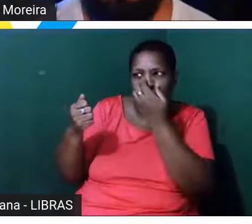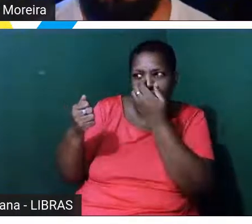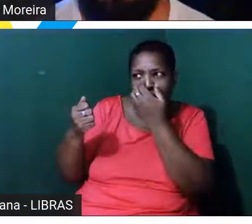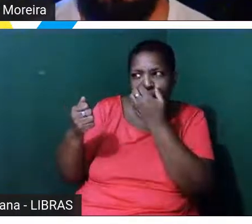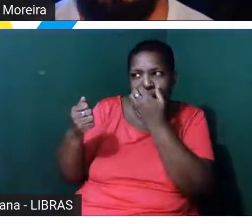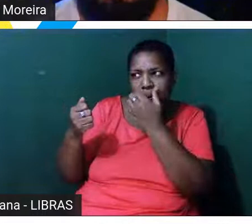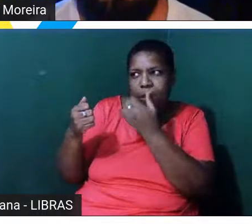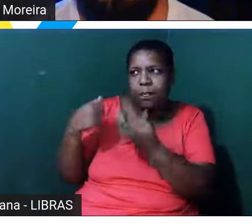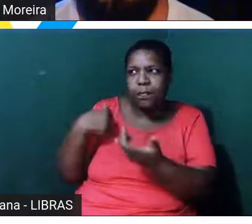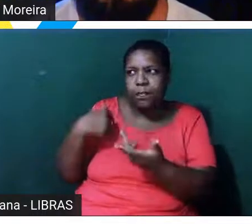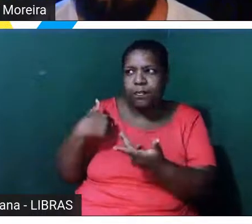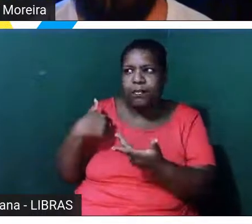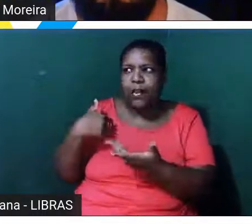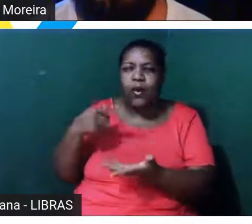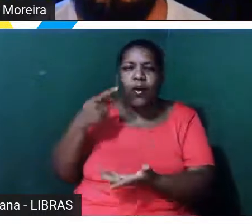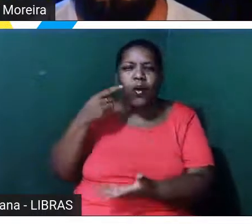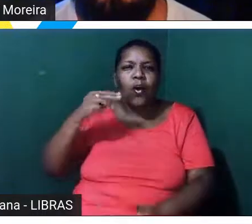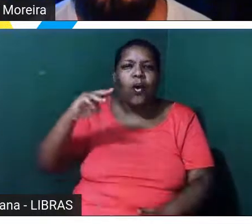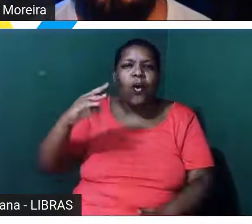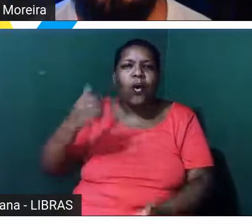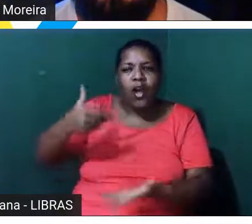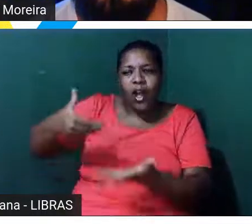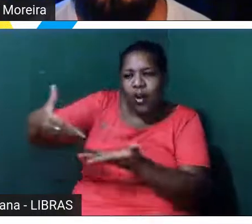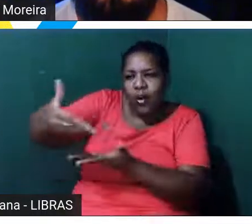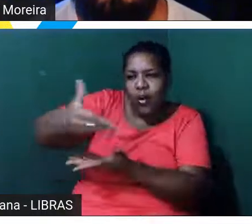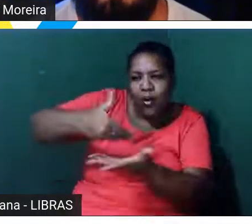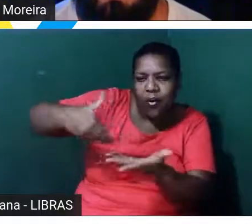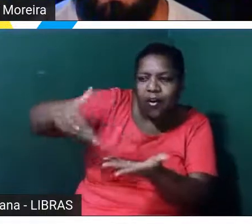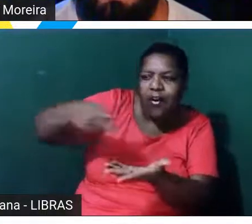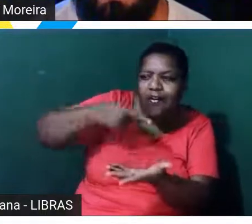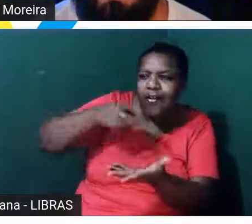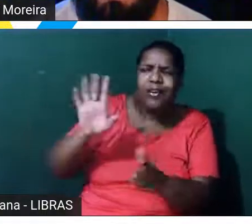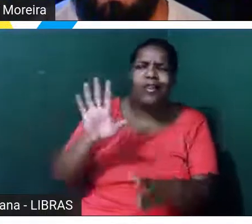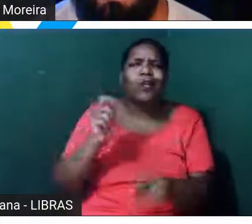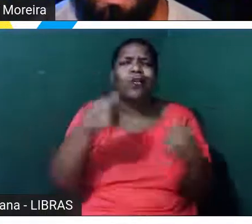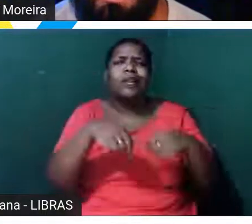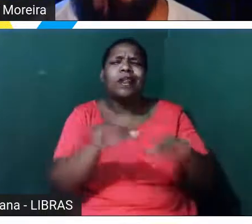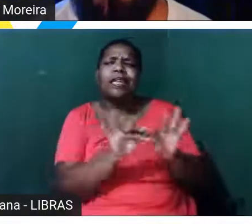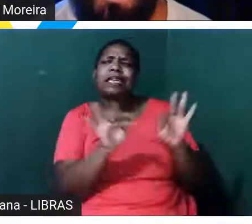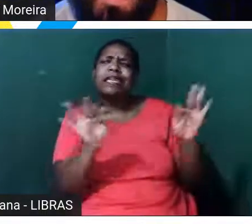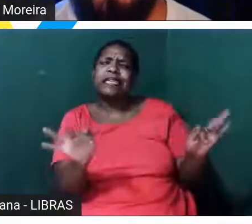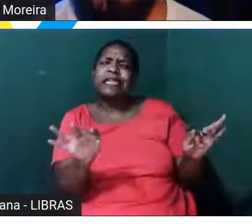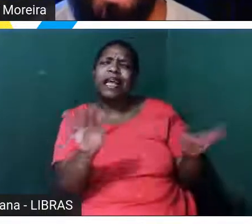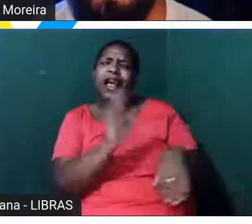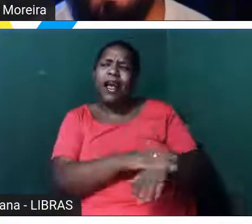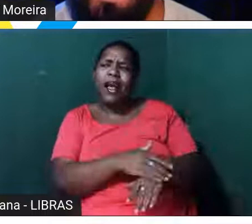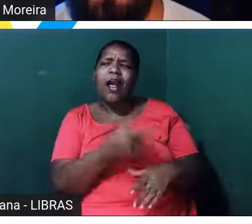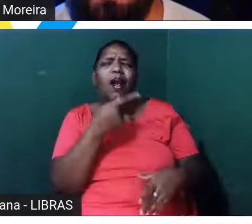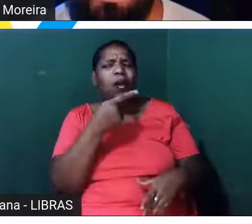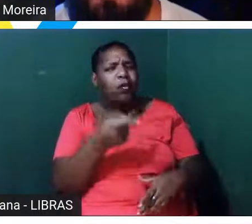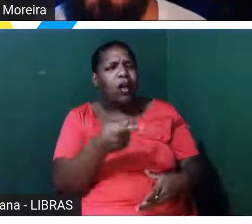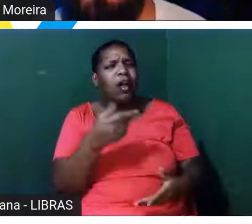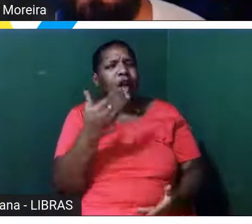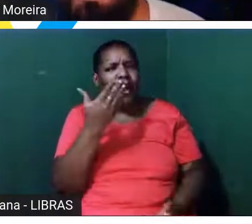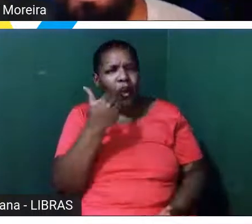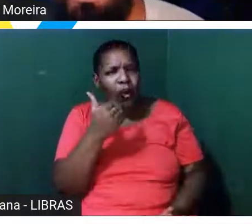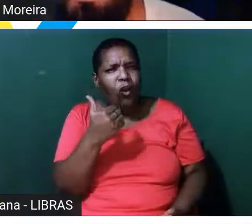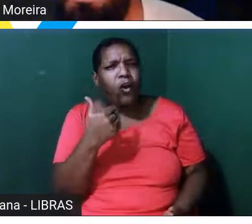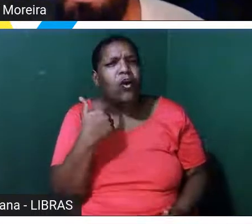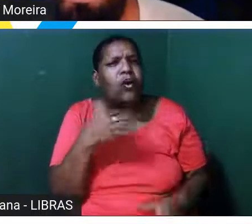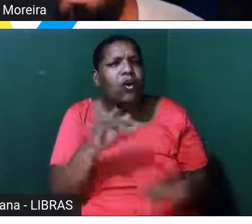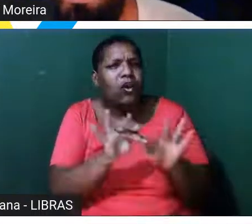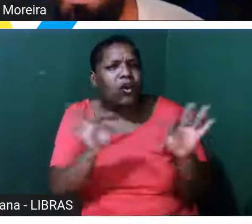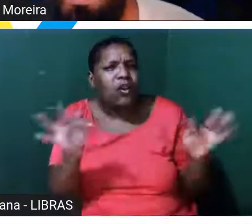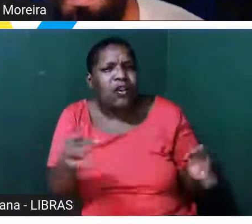muito molho que tinha no negócio não alguma aqui só no pão na trazer mais dentro da comida aqui no PA